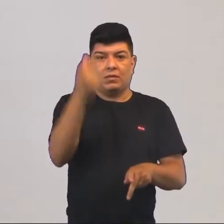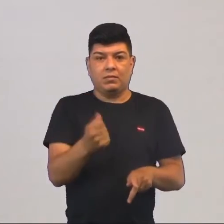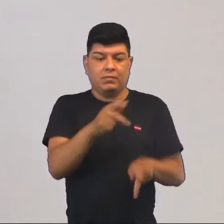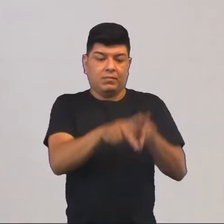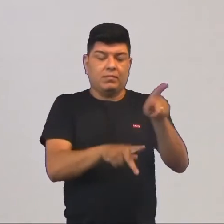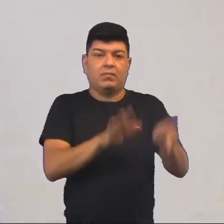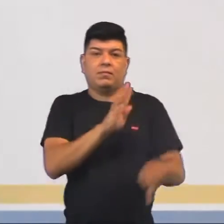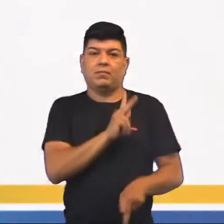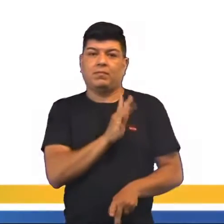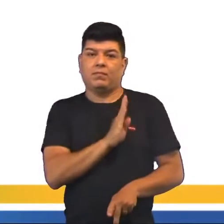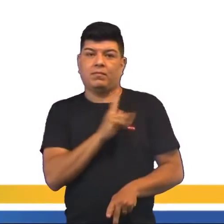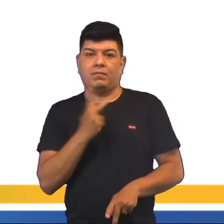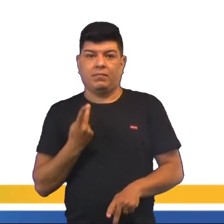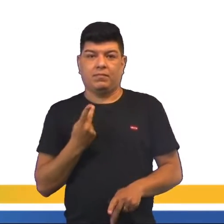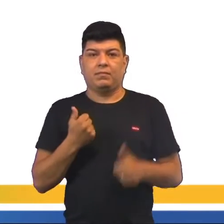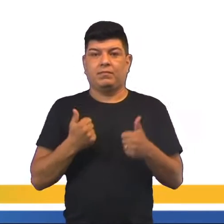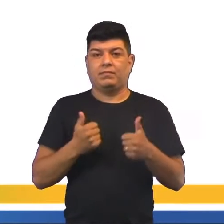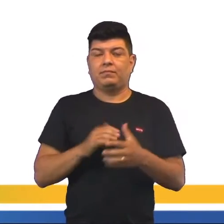Vamos lá?